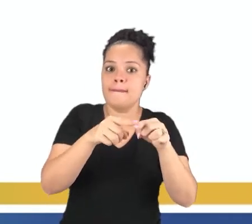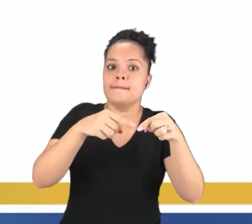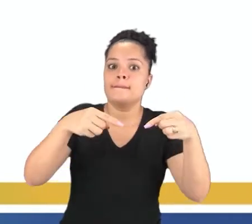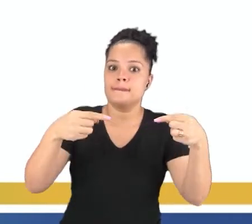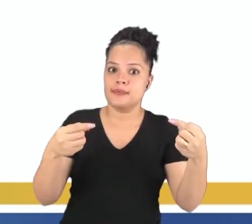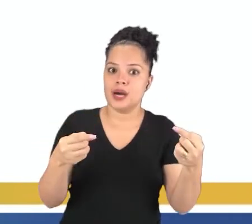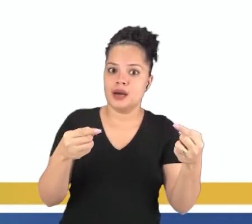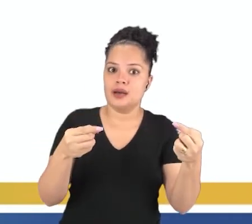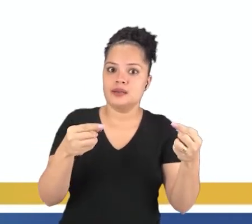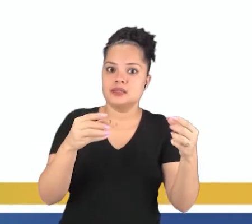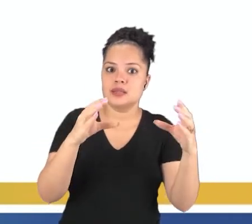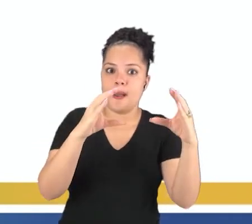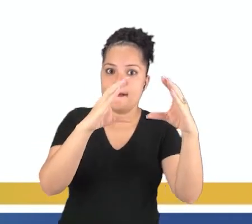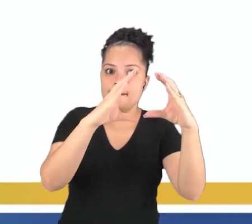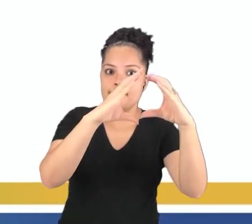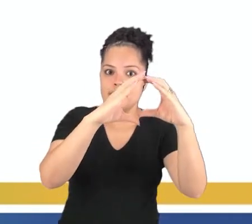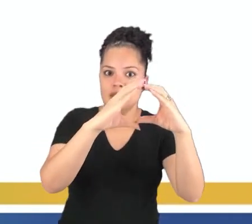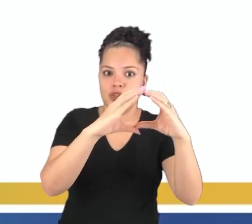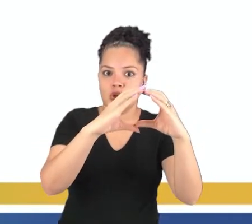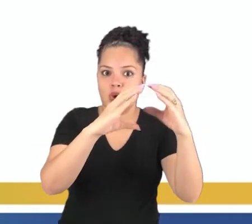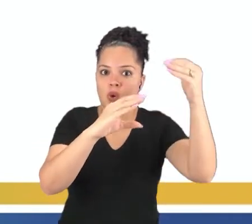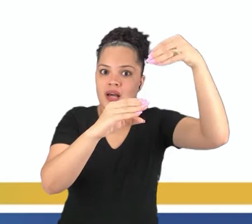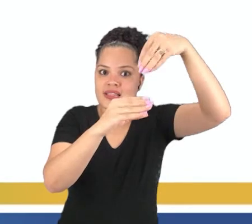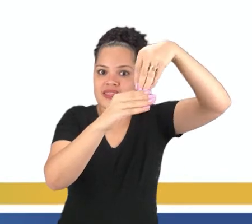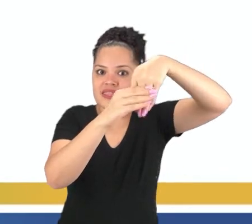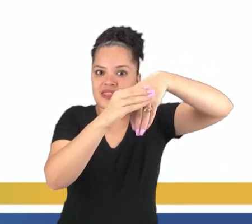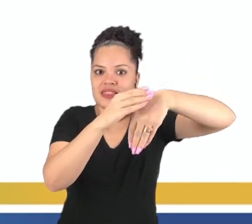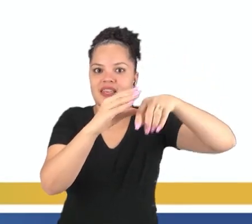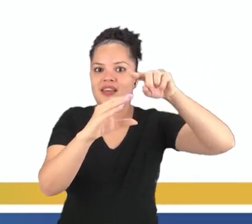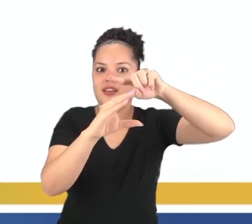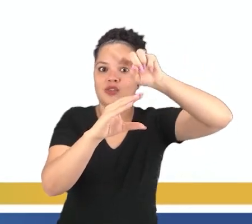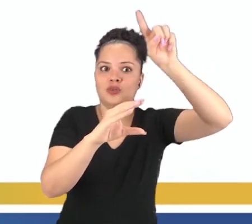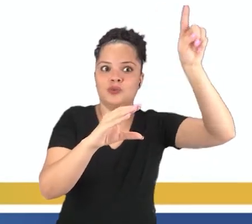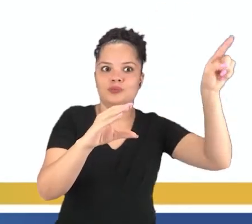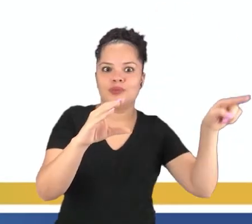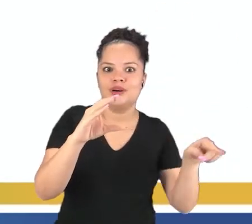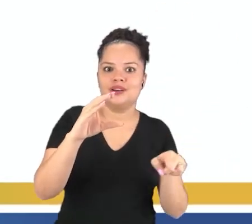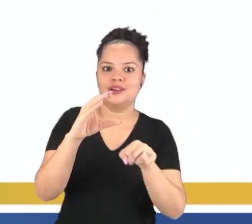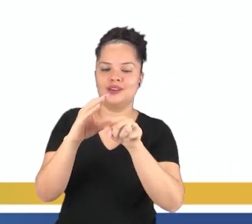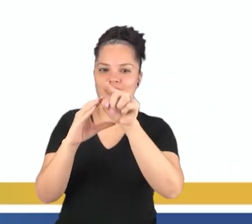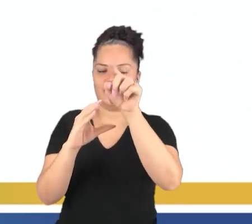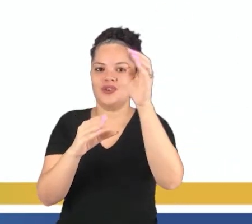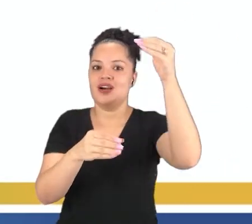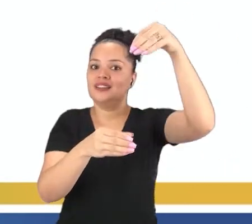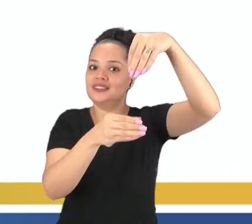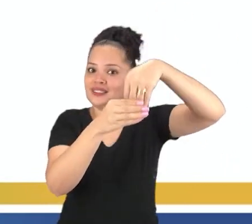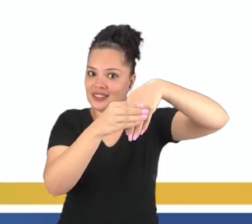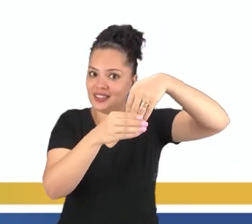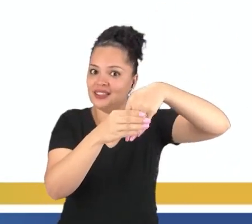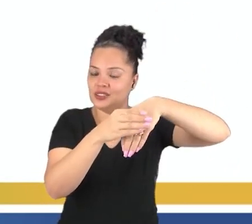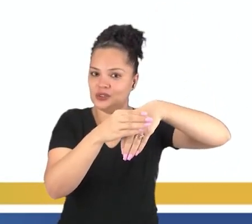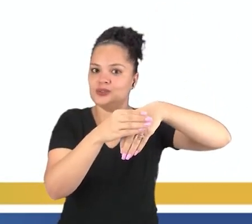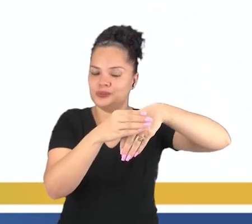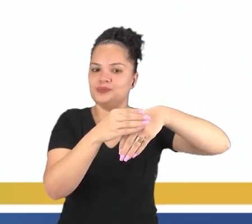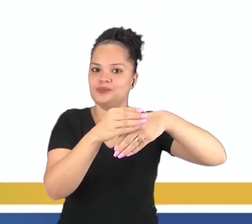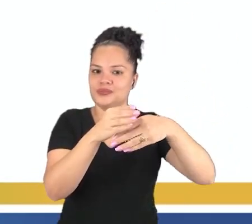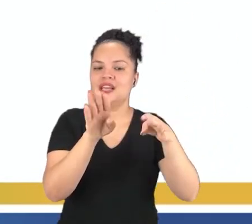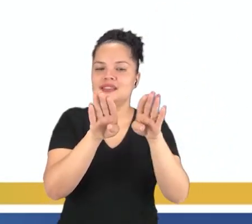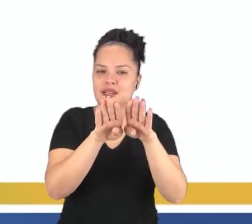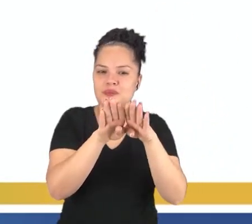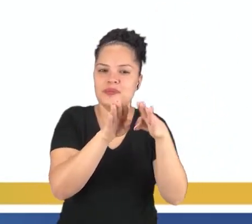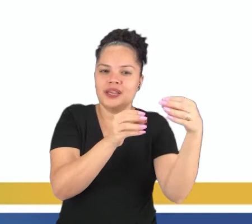tocam, a menor, ela está dentro da maior. Você consegue ver que elas são o quê? Circunferências internas. Só que elas se tocam